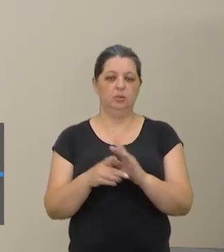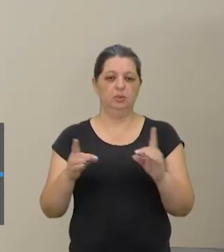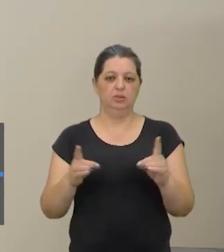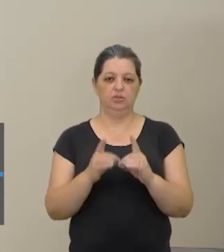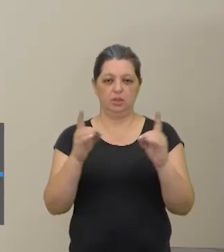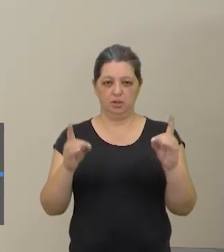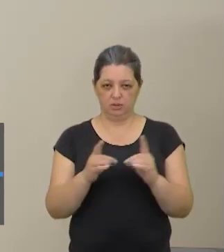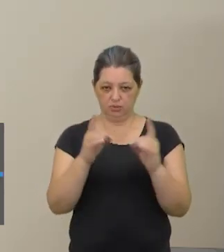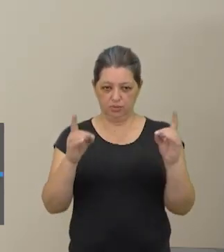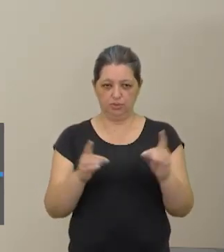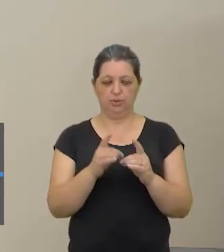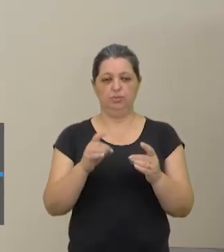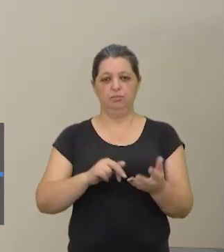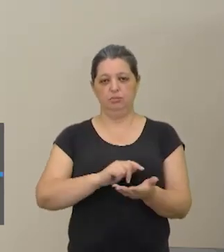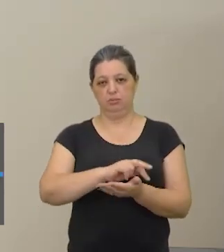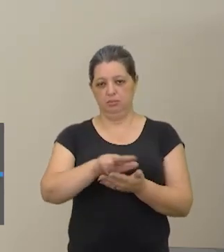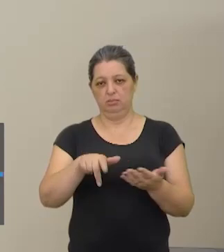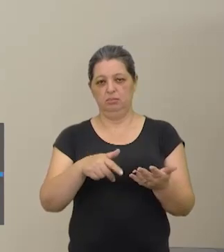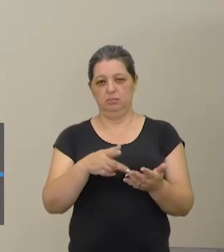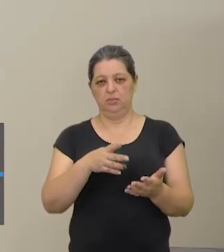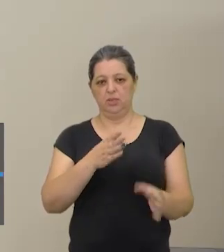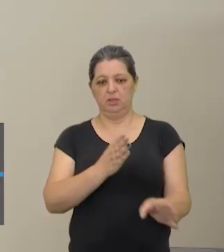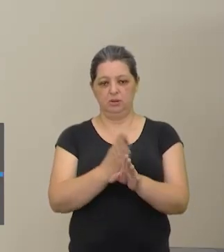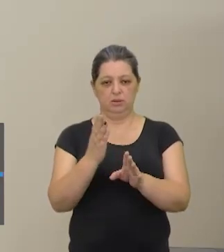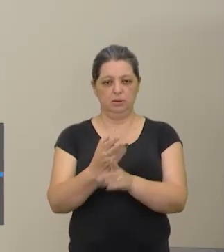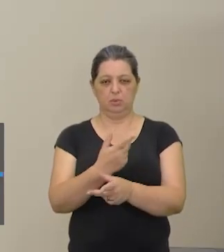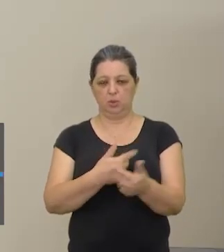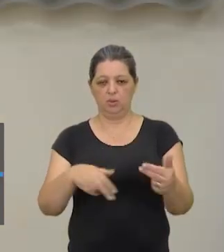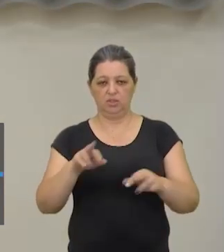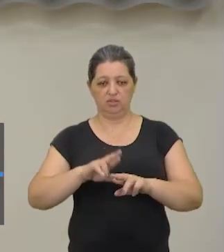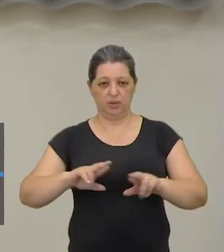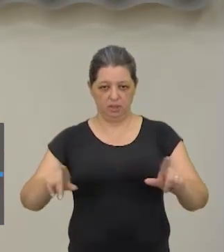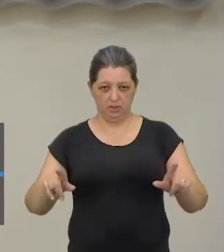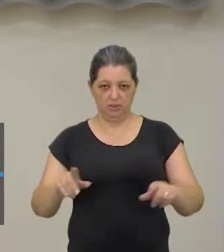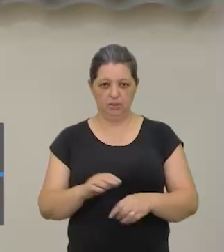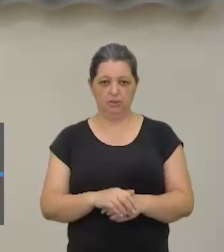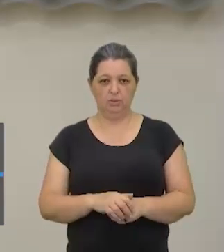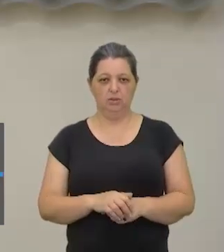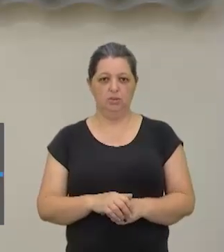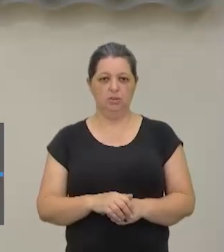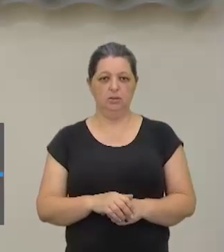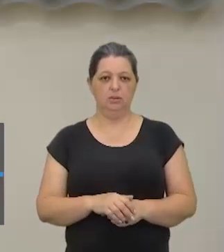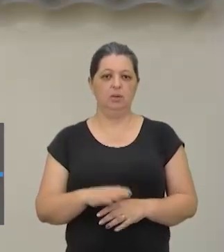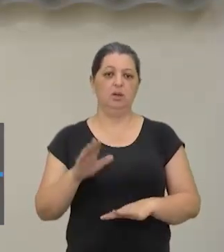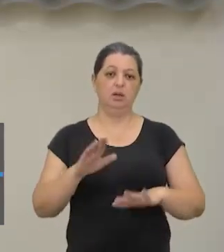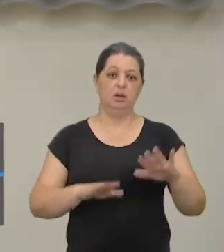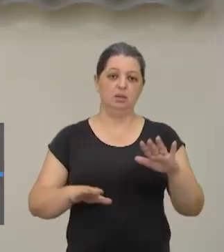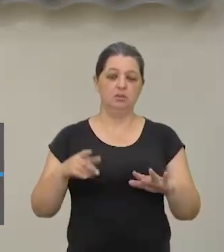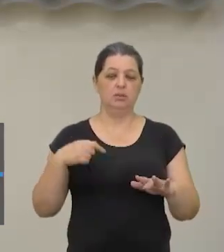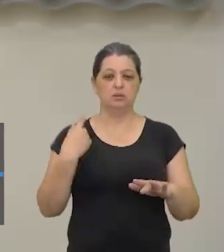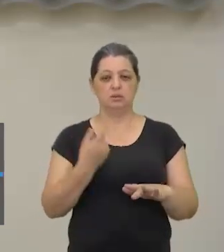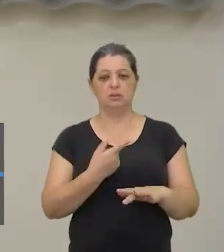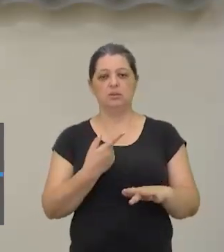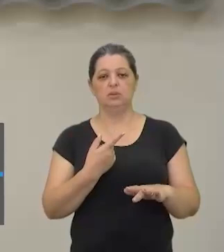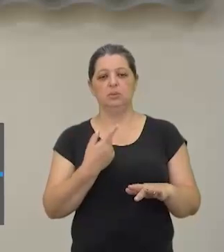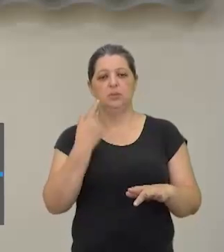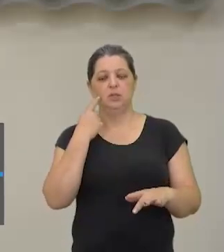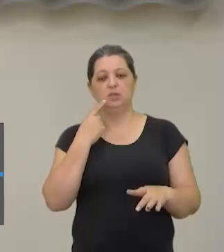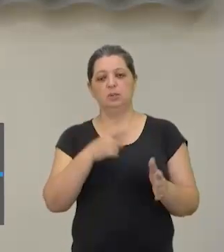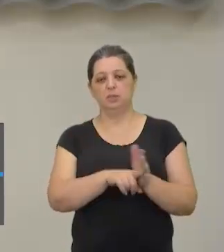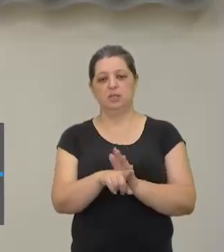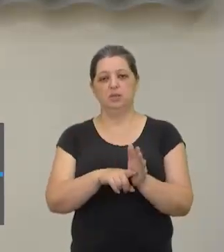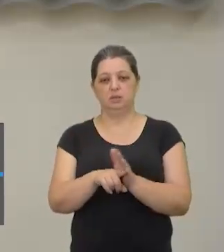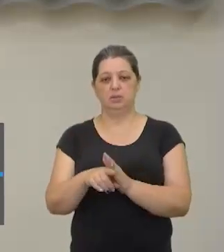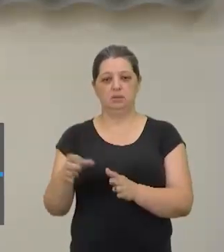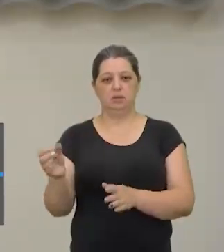porque a gente descobre coisas diferentes quando a gente é criativo, né? Sim, às vezes a gente busca novas alternativas e